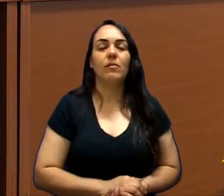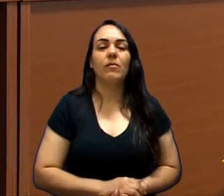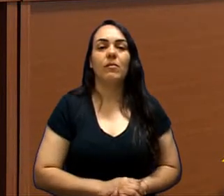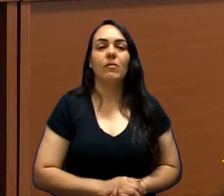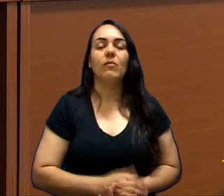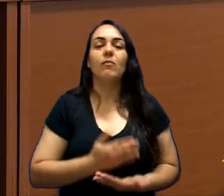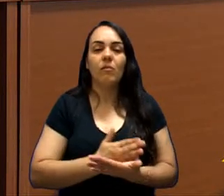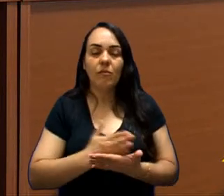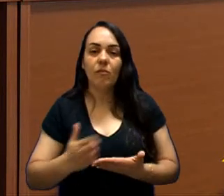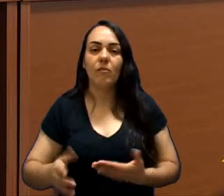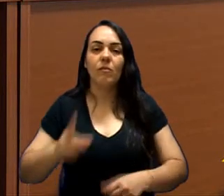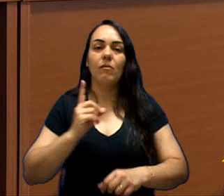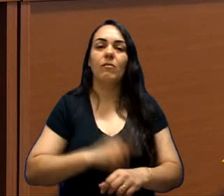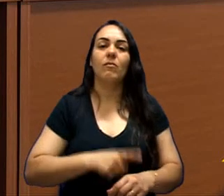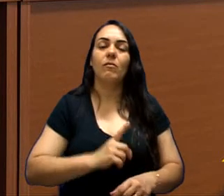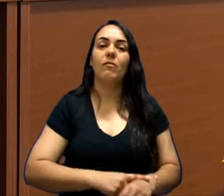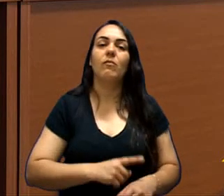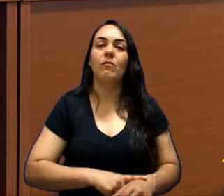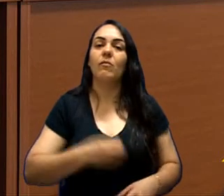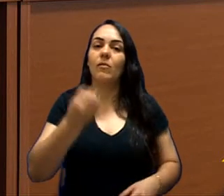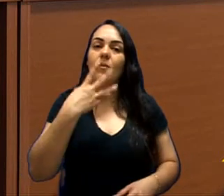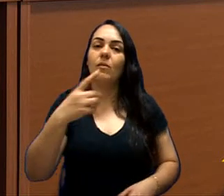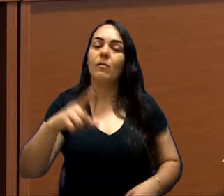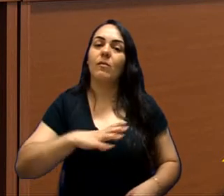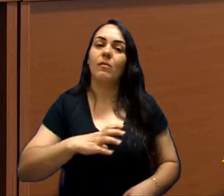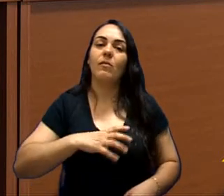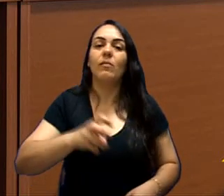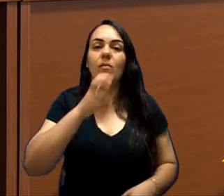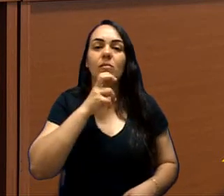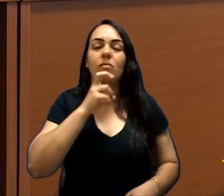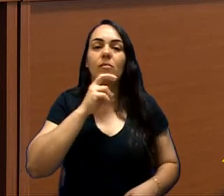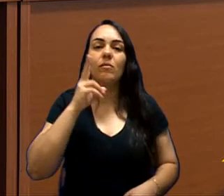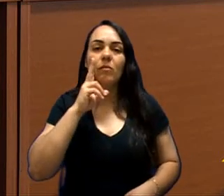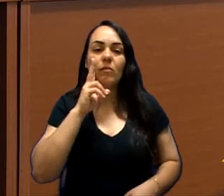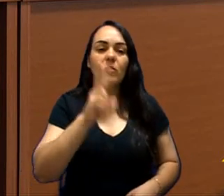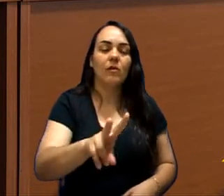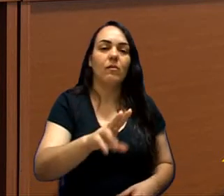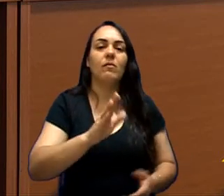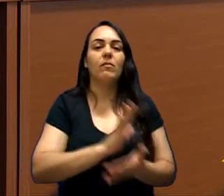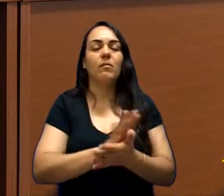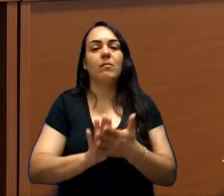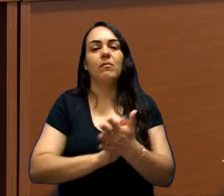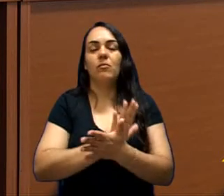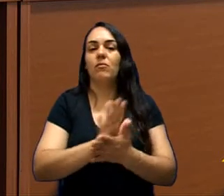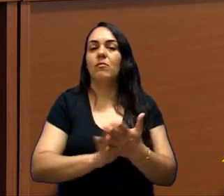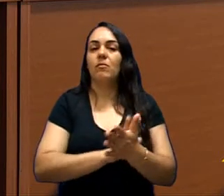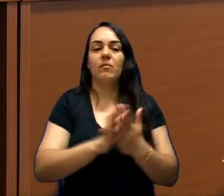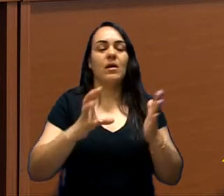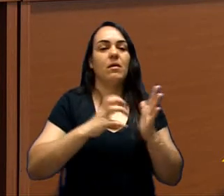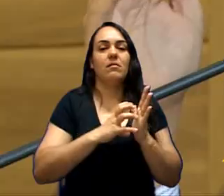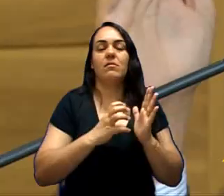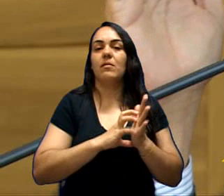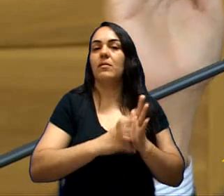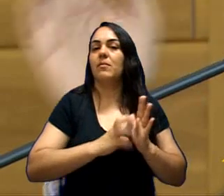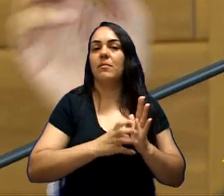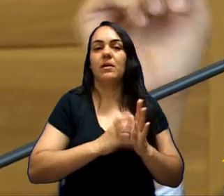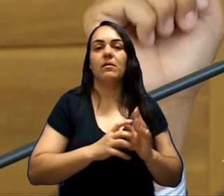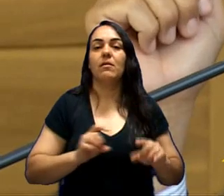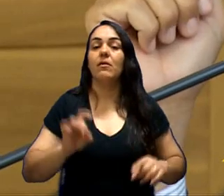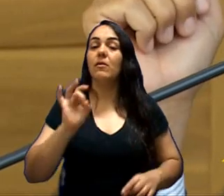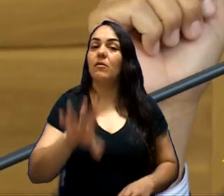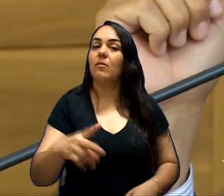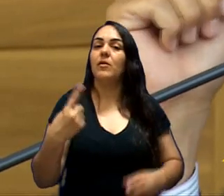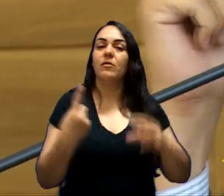a partir do momento do que é bom para Sorocaba, não olhamos cores partidárias. Somos todos apenas